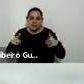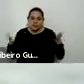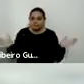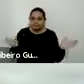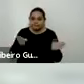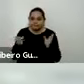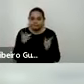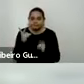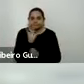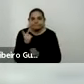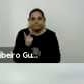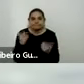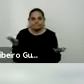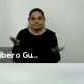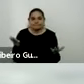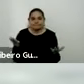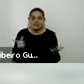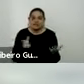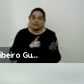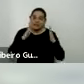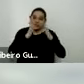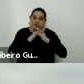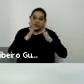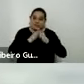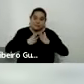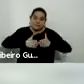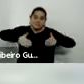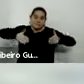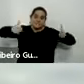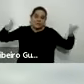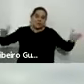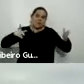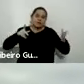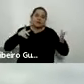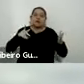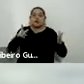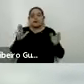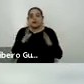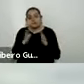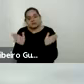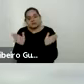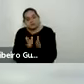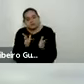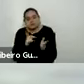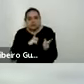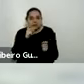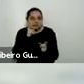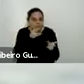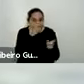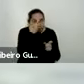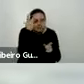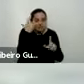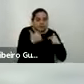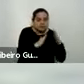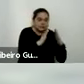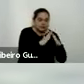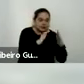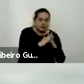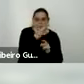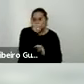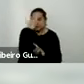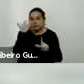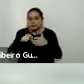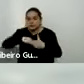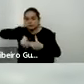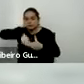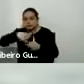tem cômodo maior, daí você tem a pessoa na cozinha, né? Na sala, no quarto, enfim, todo mundo está se resolvendo,